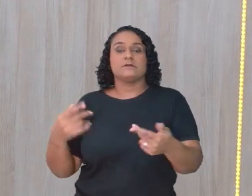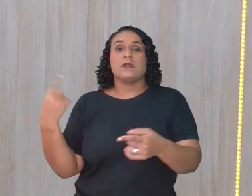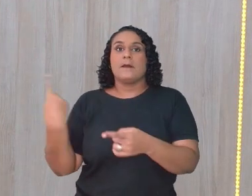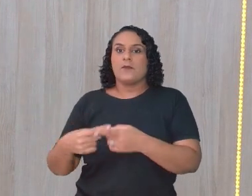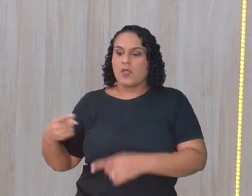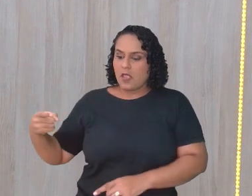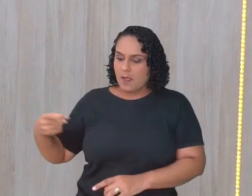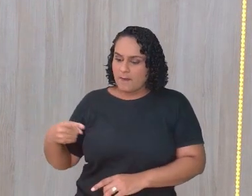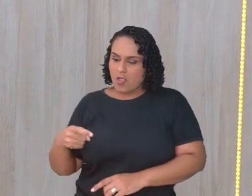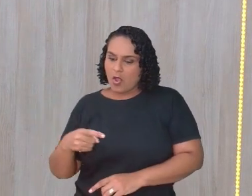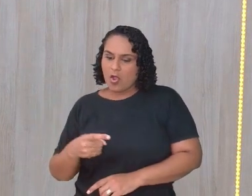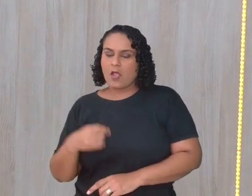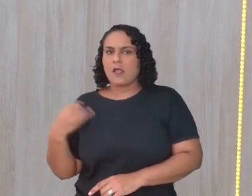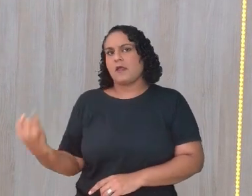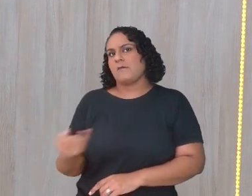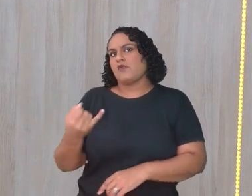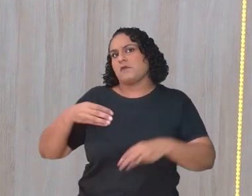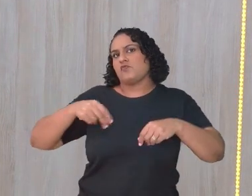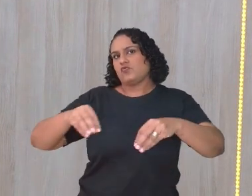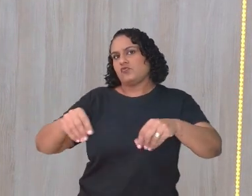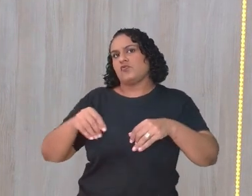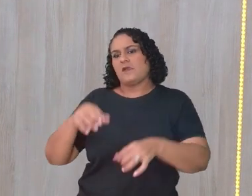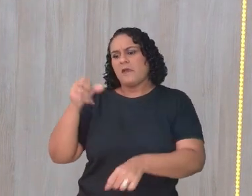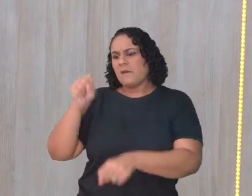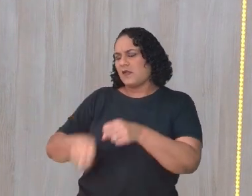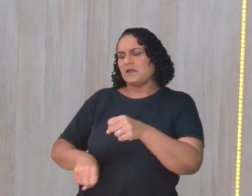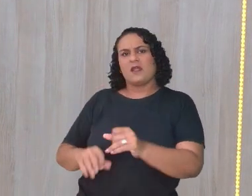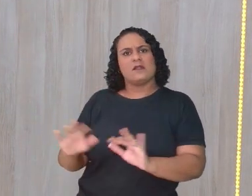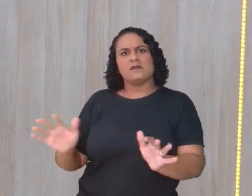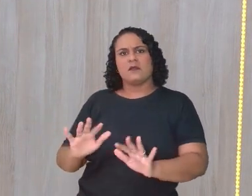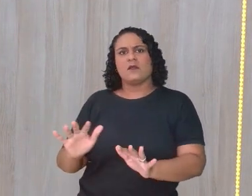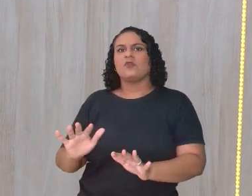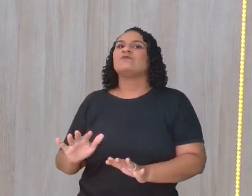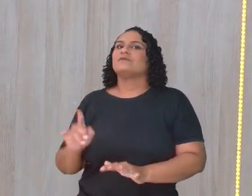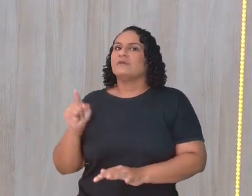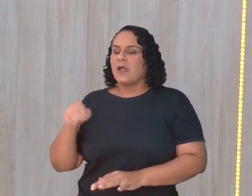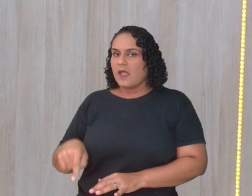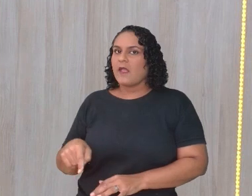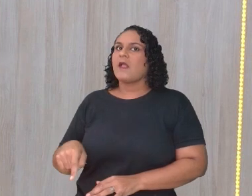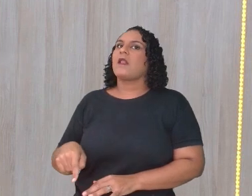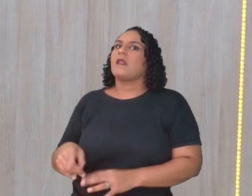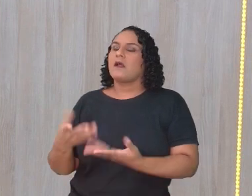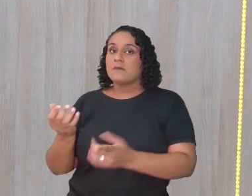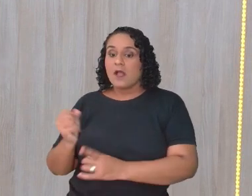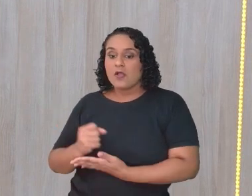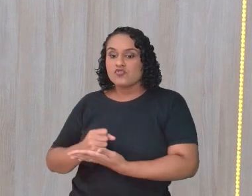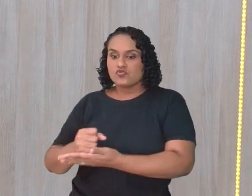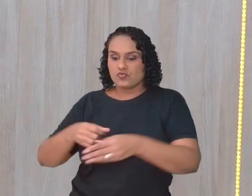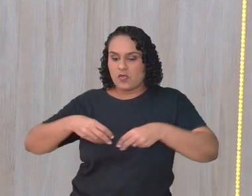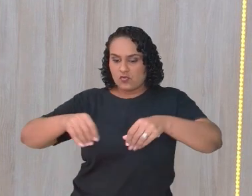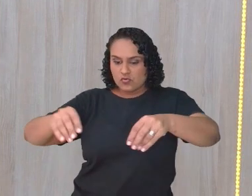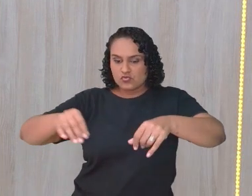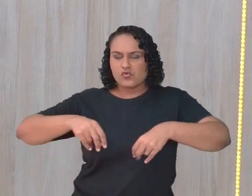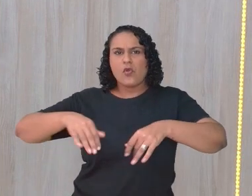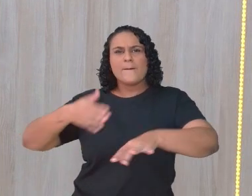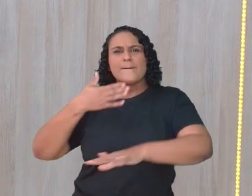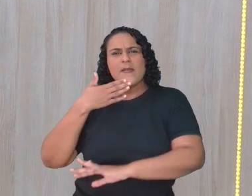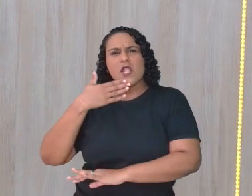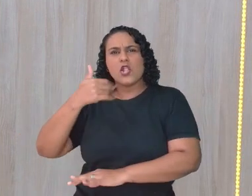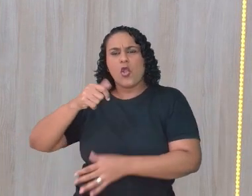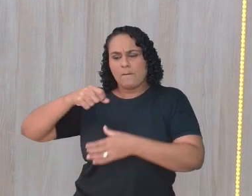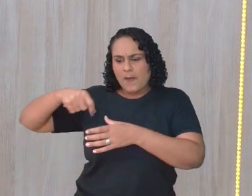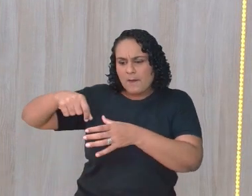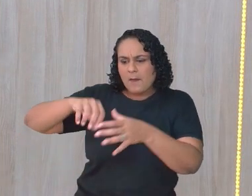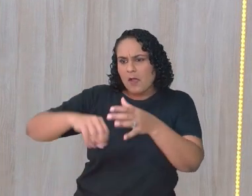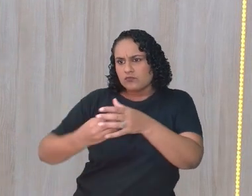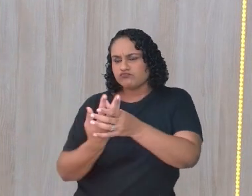para o solo. Então, a gente não deve matar a minhoca, ela não faz nenhum mal, pelo contrário, ela faz com que o solo fique mais fértil, né? Então, não vamos